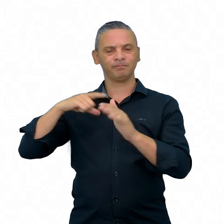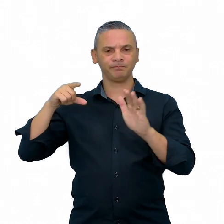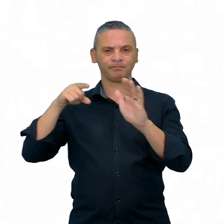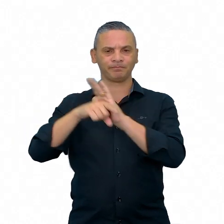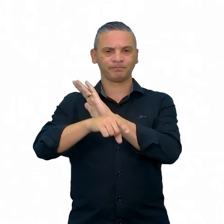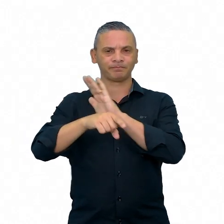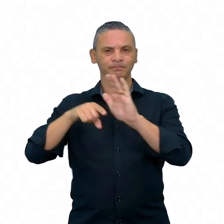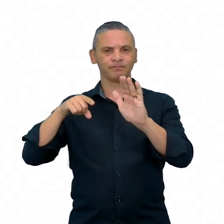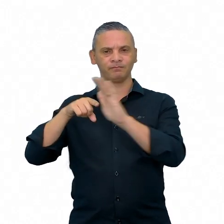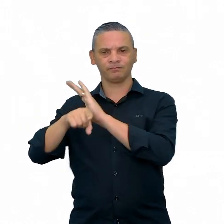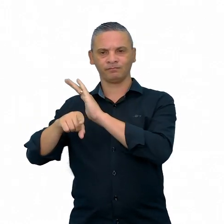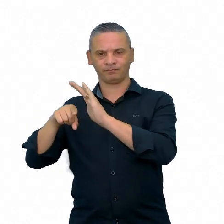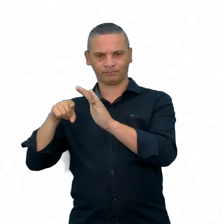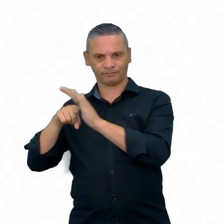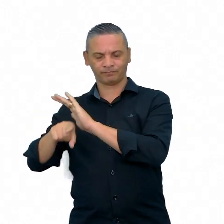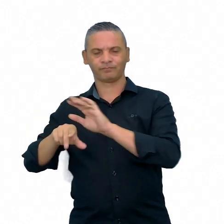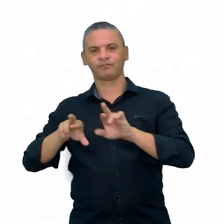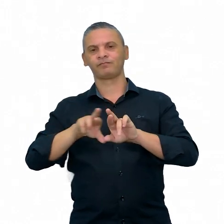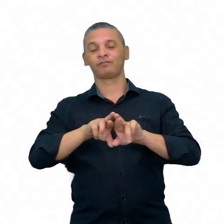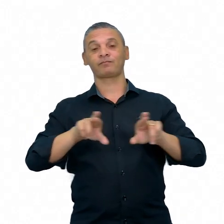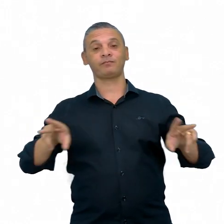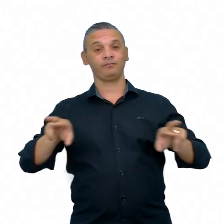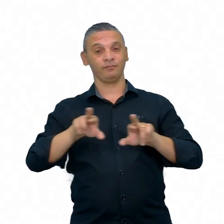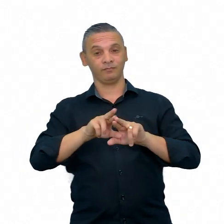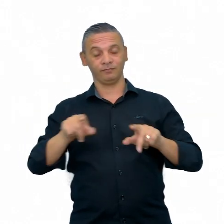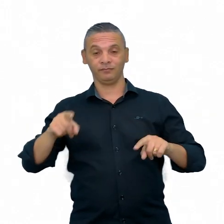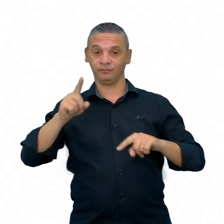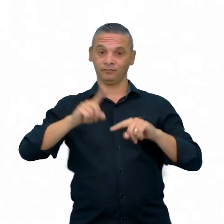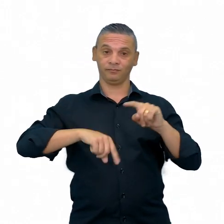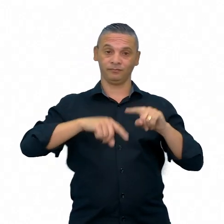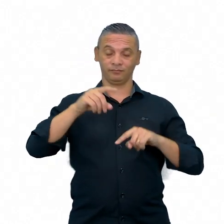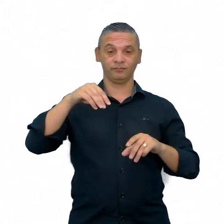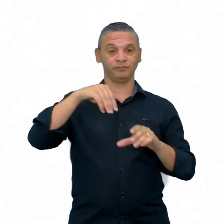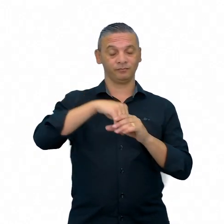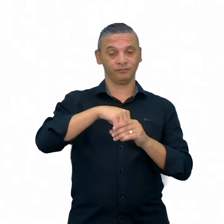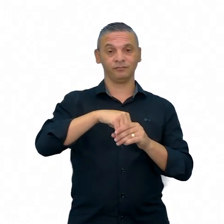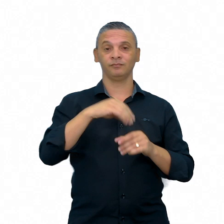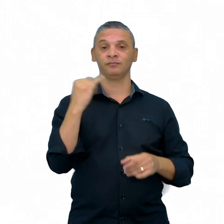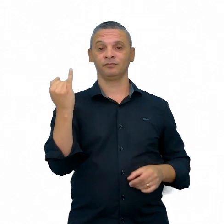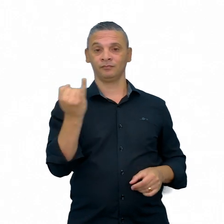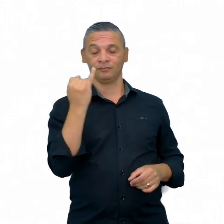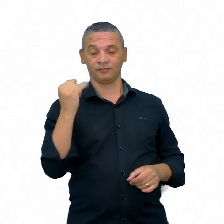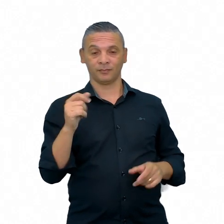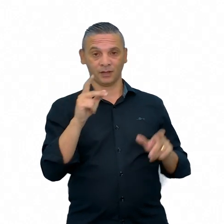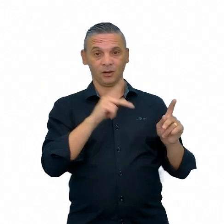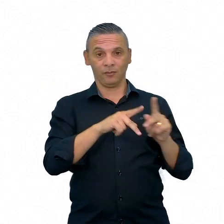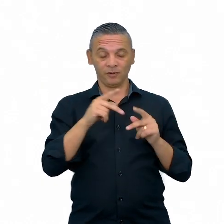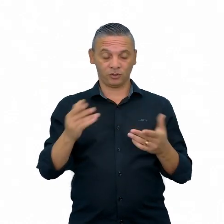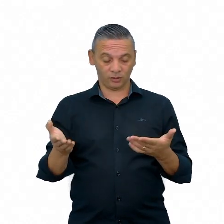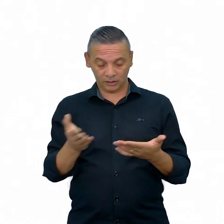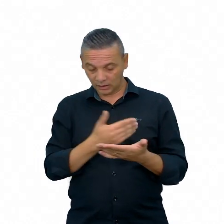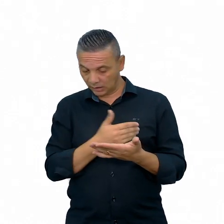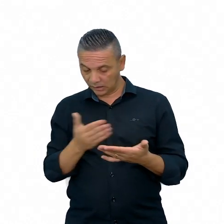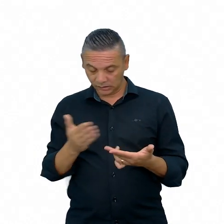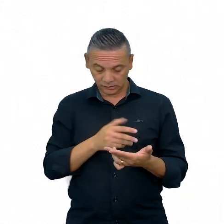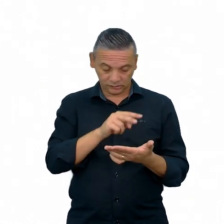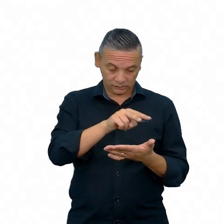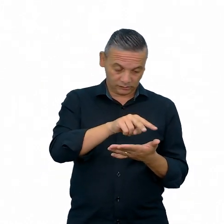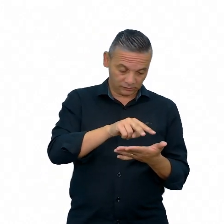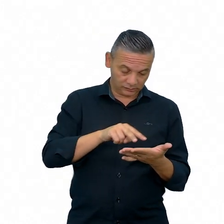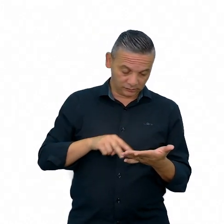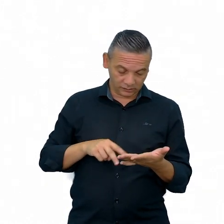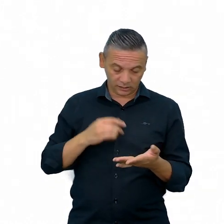que são promovidas no material. É interessante que o professor se aproprie desse material, que leia também